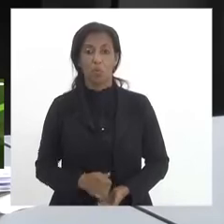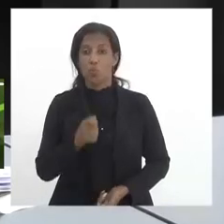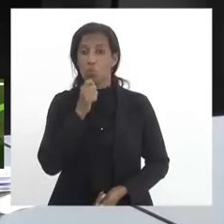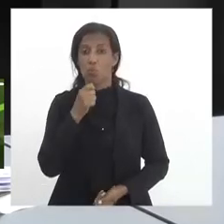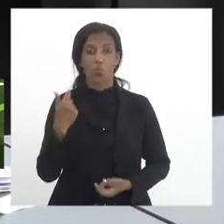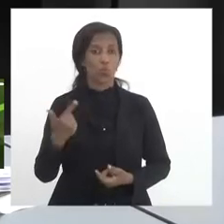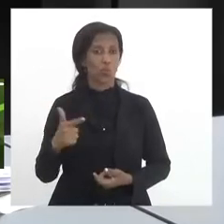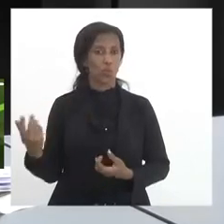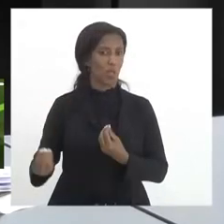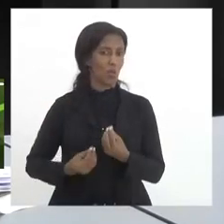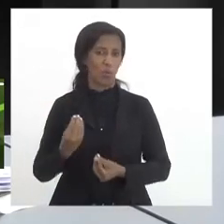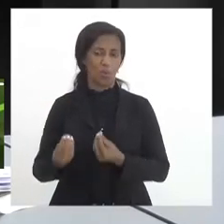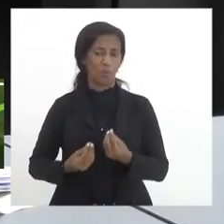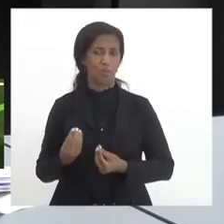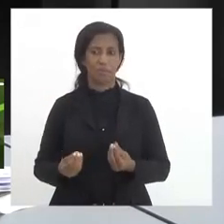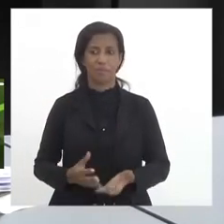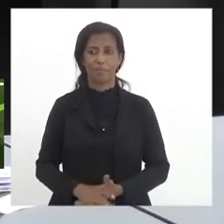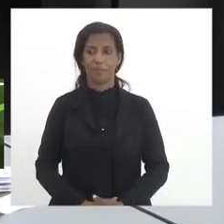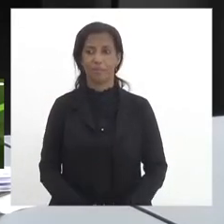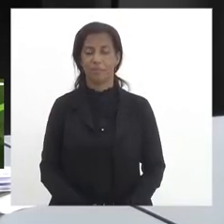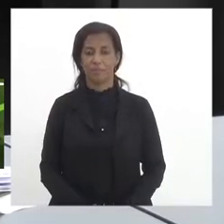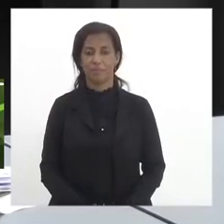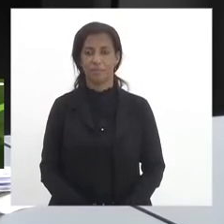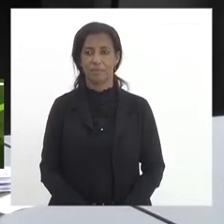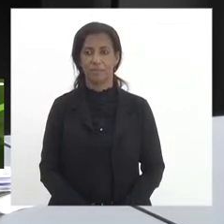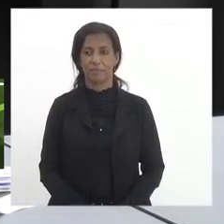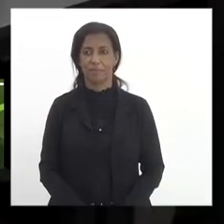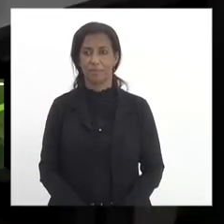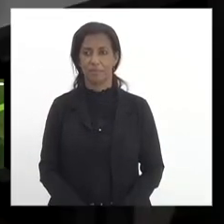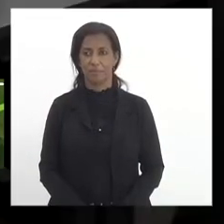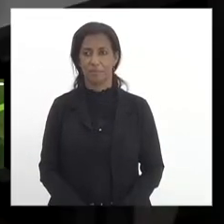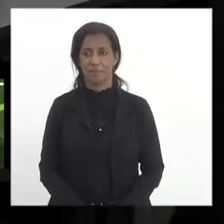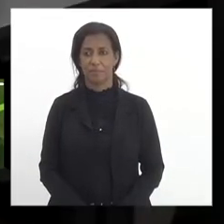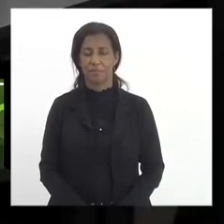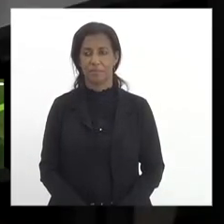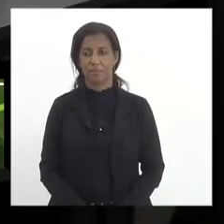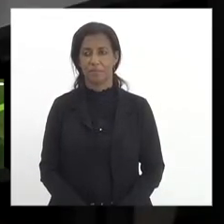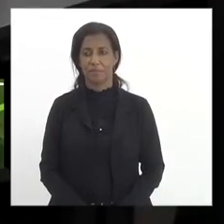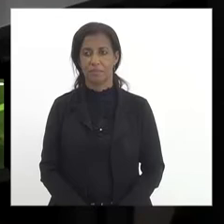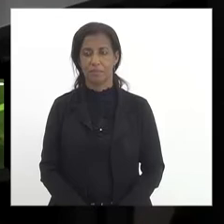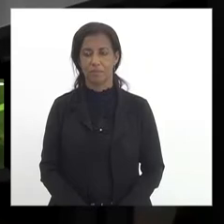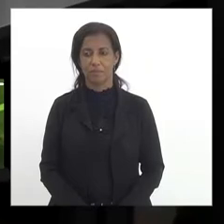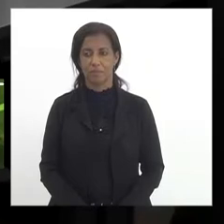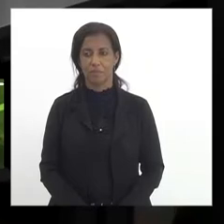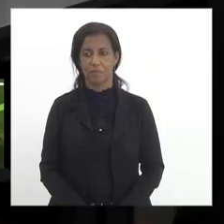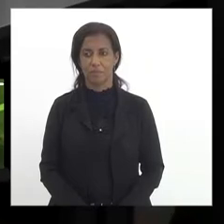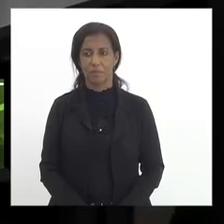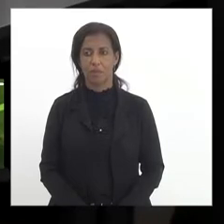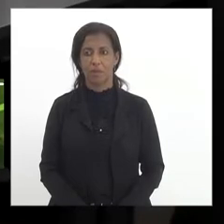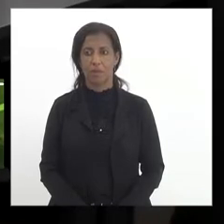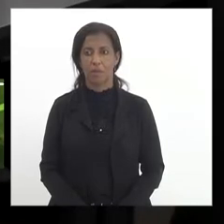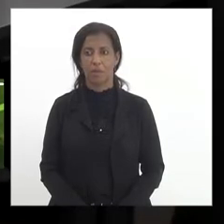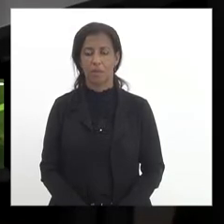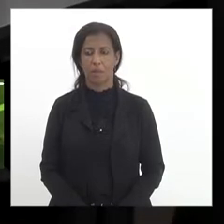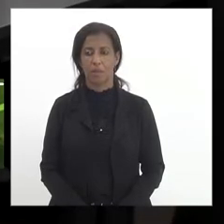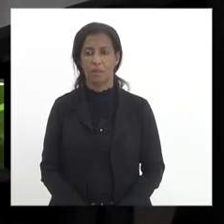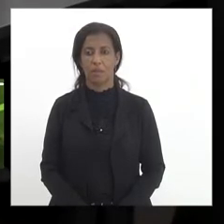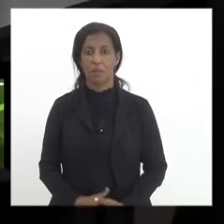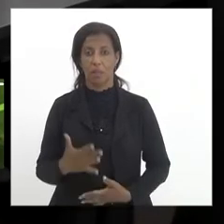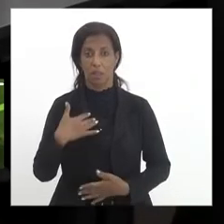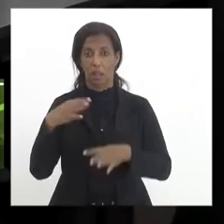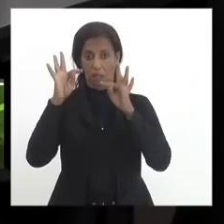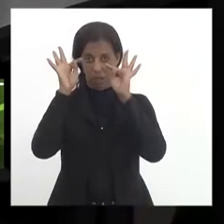volto a dizer, Não tem saída. Então, só me permita dizer, eu não sou. Não eu não estou fazendo. Agora eu estou fazendo eu sei. Um